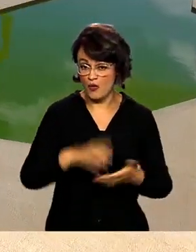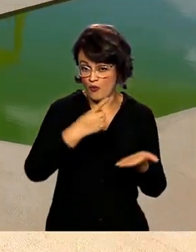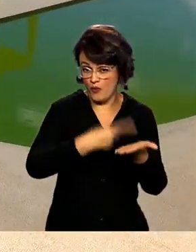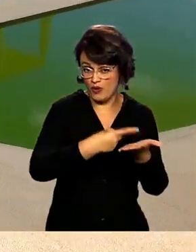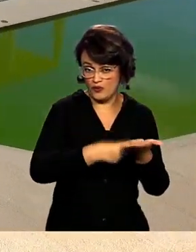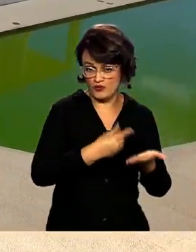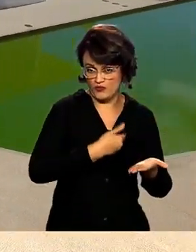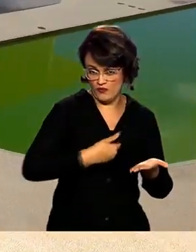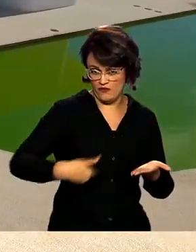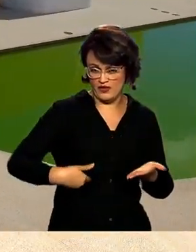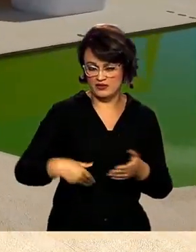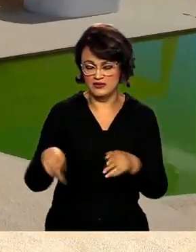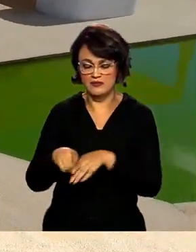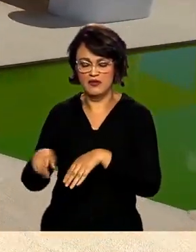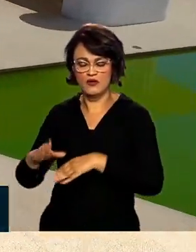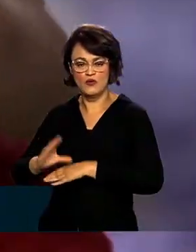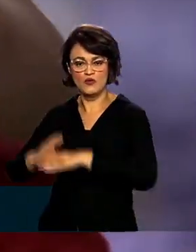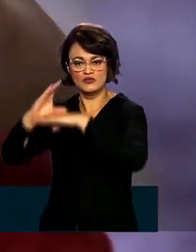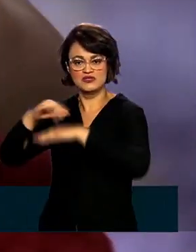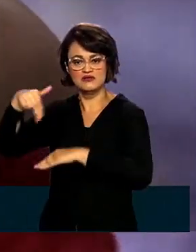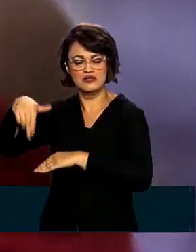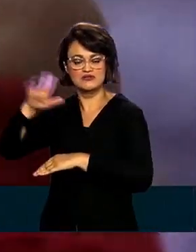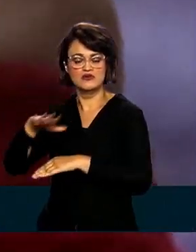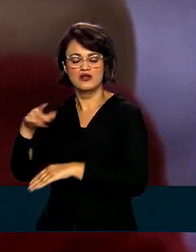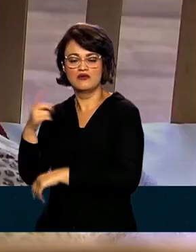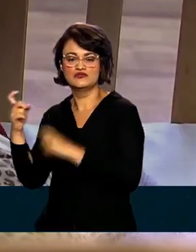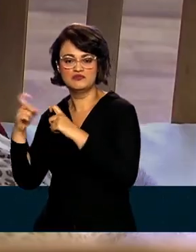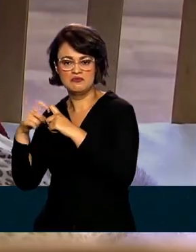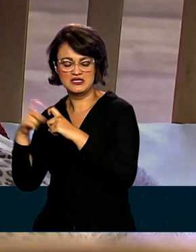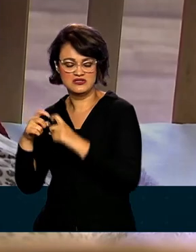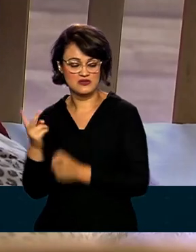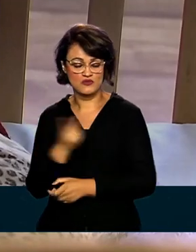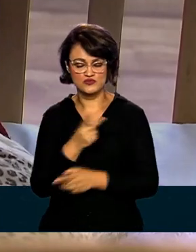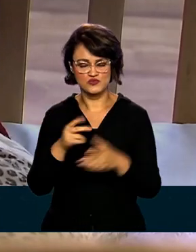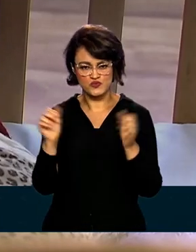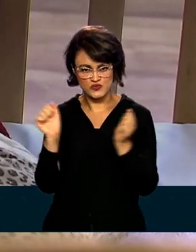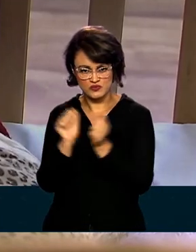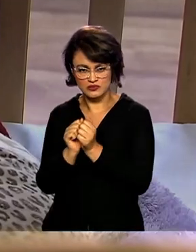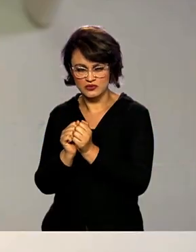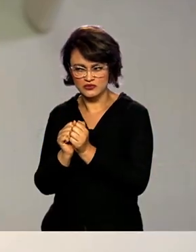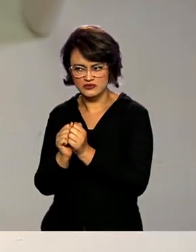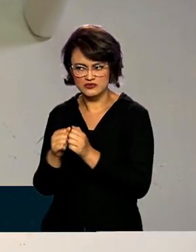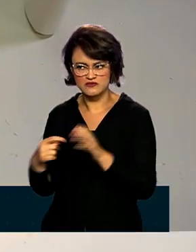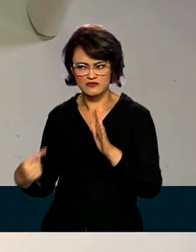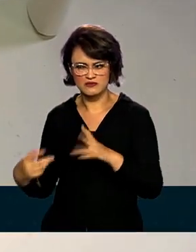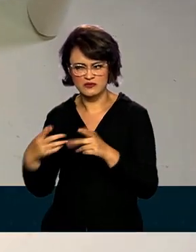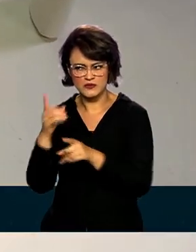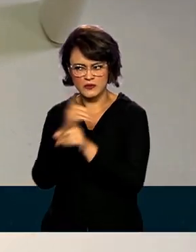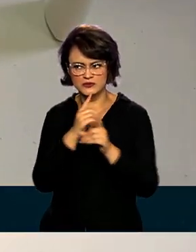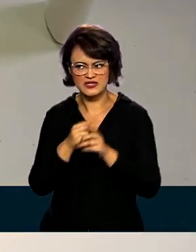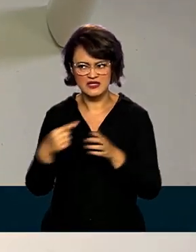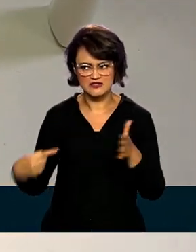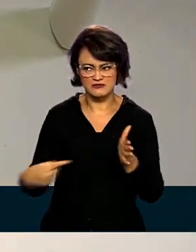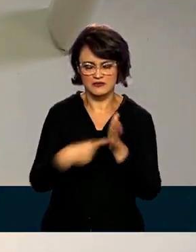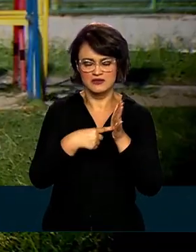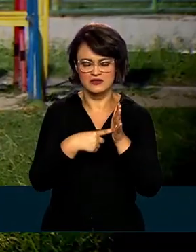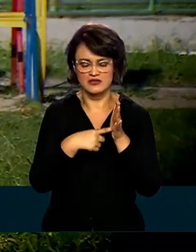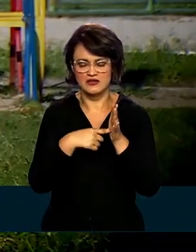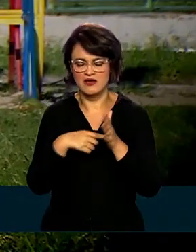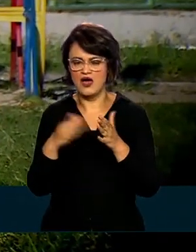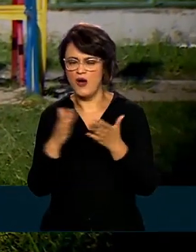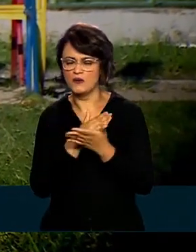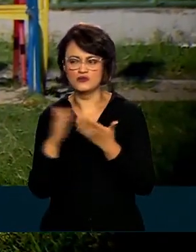governo e o Conselho Federal de Medicina vai ajudar a identificar e registrar casos ou suspeitas de